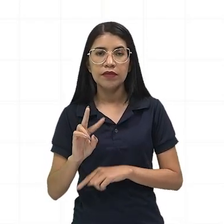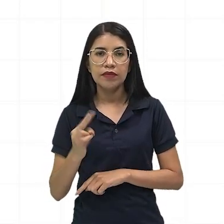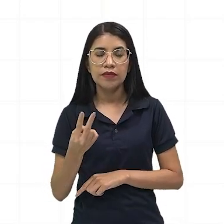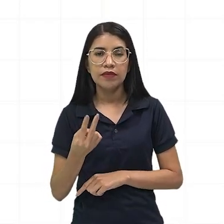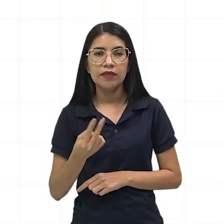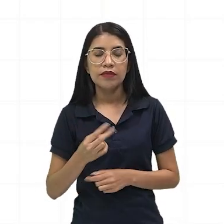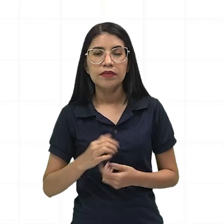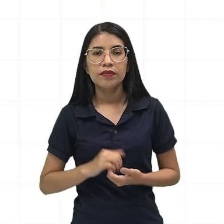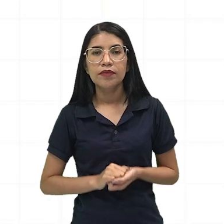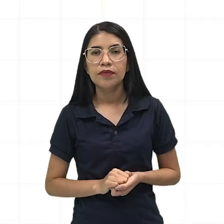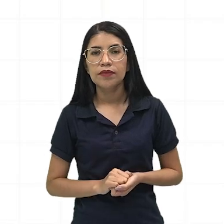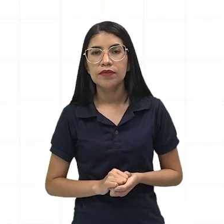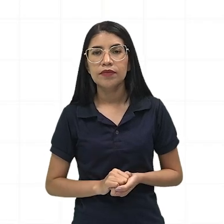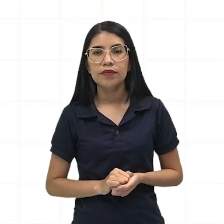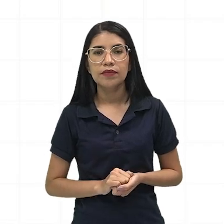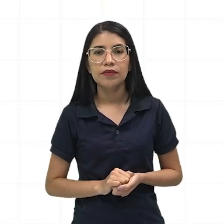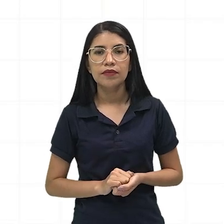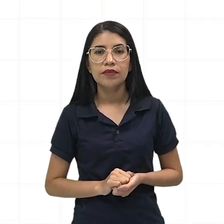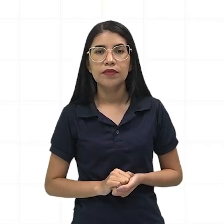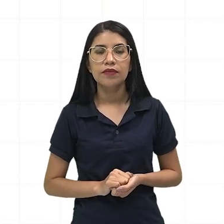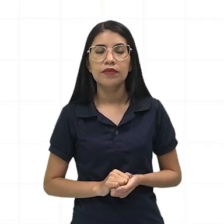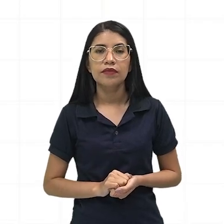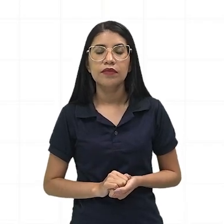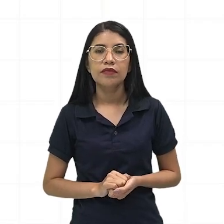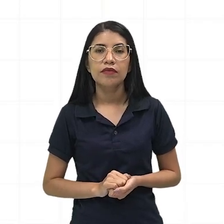da base, que é um círculo, vezes a sua altura.